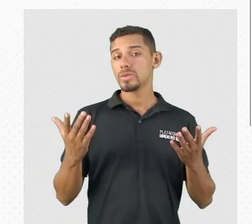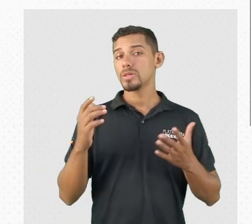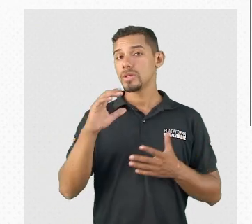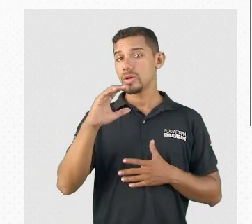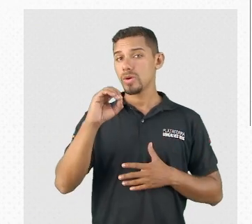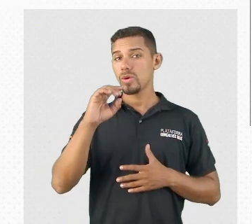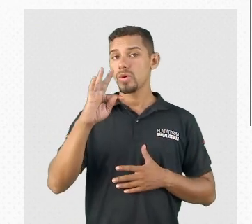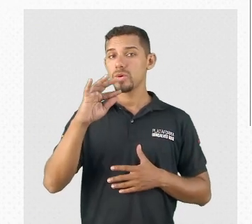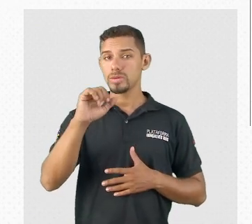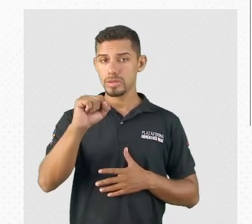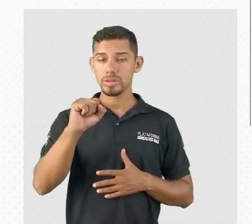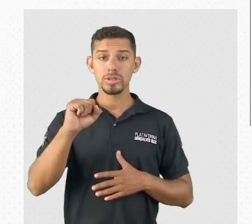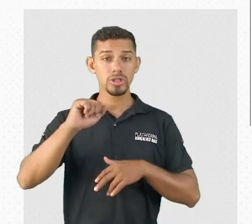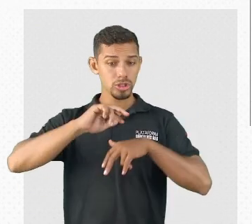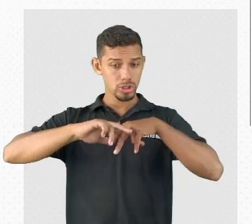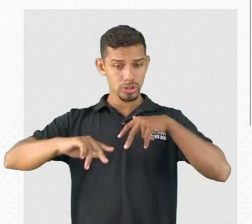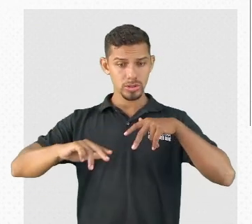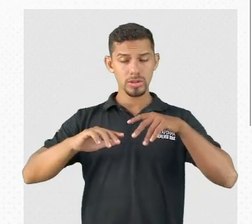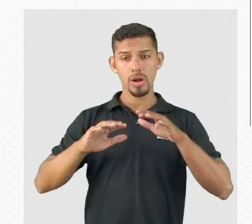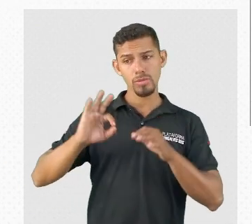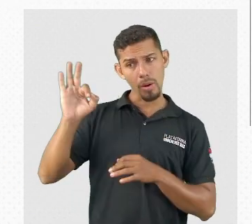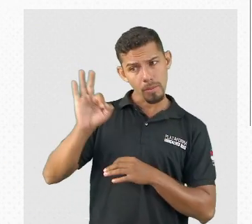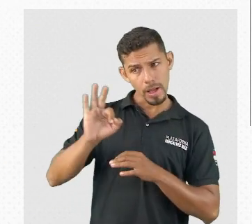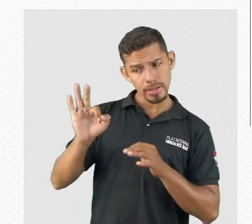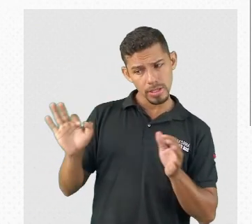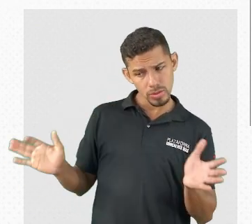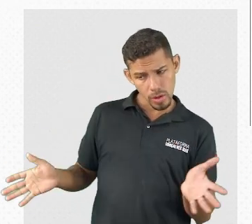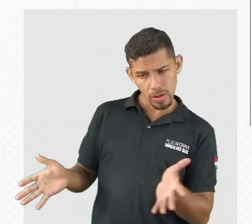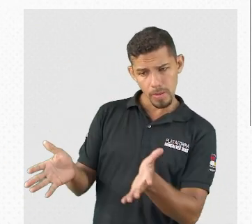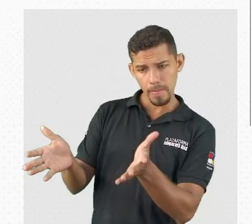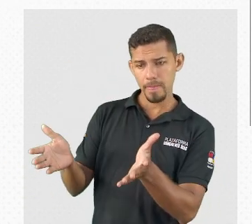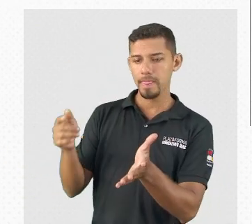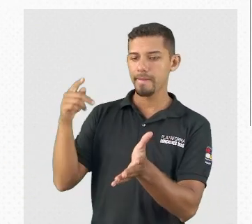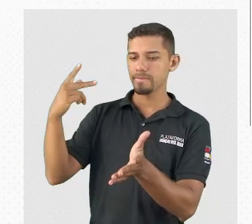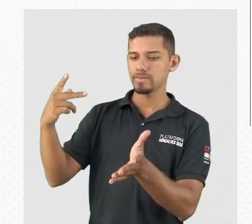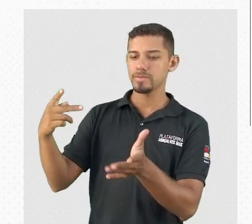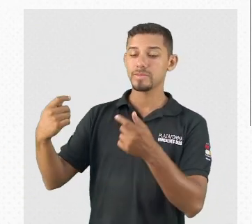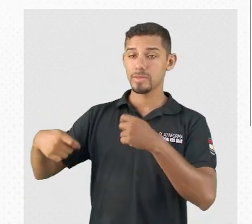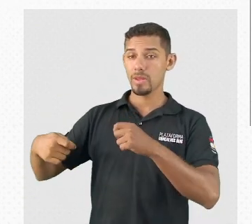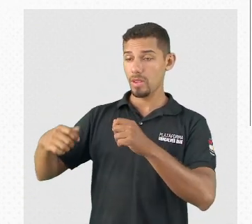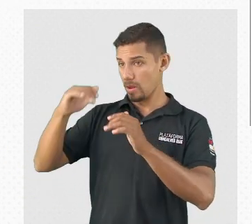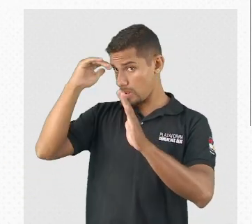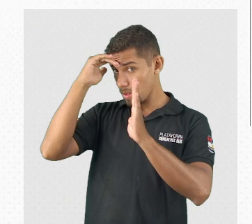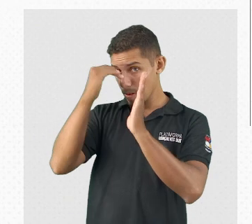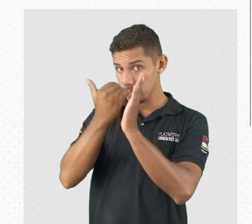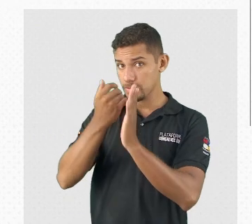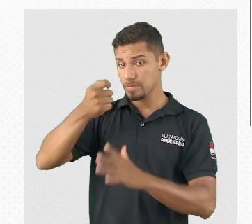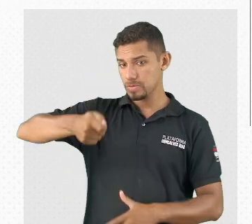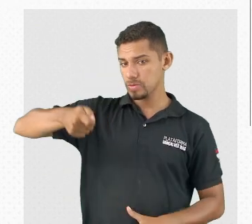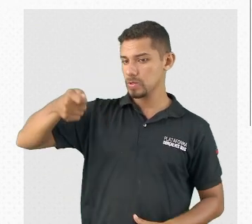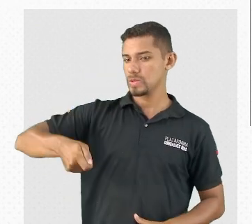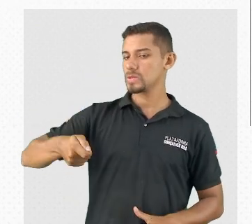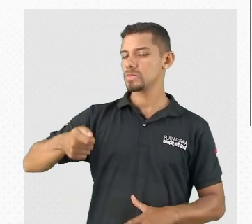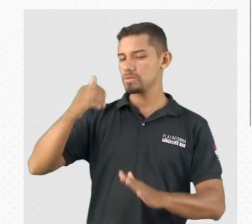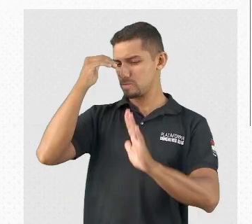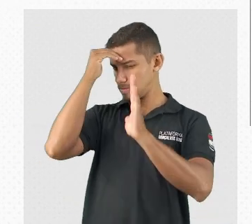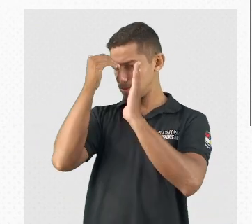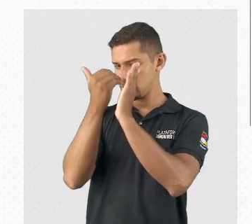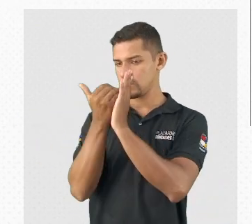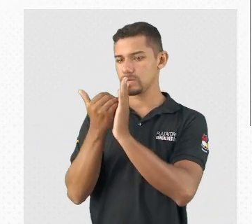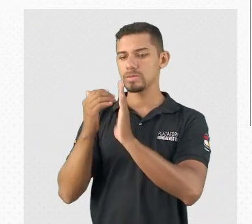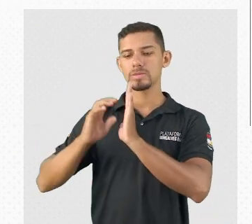Estado reservasse um percentual, né, que tem que ser obrigatoriamente